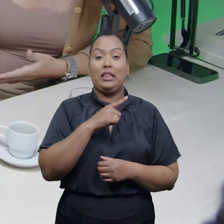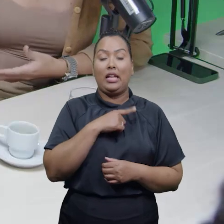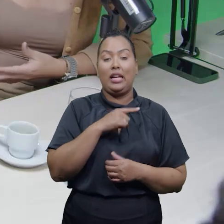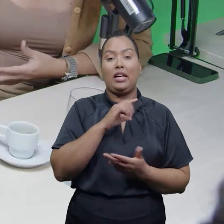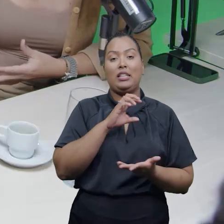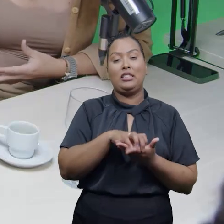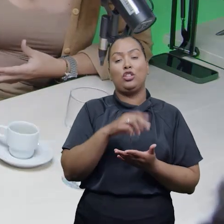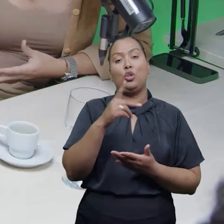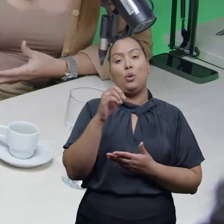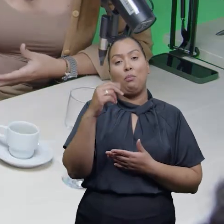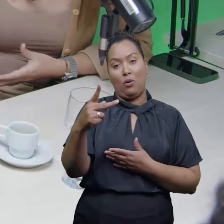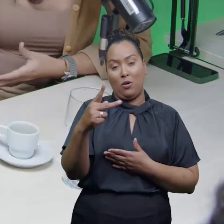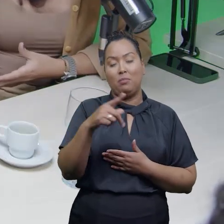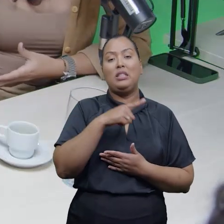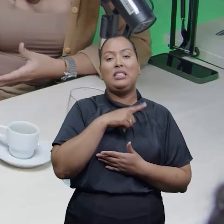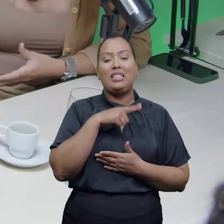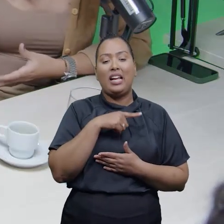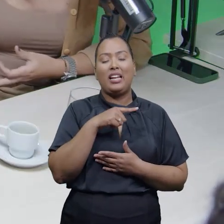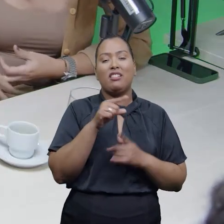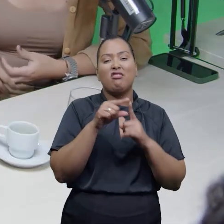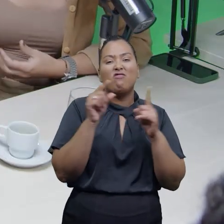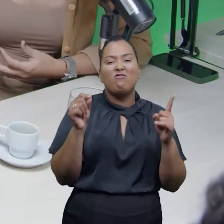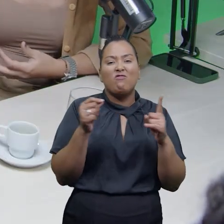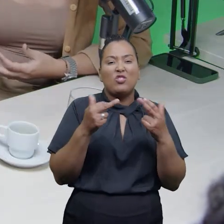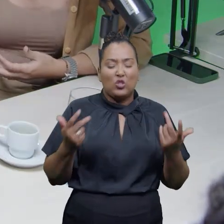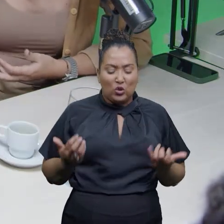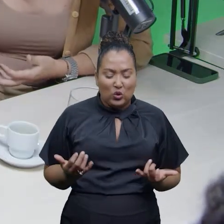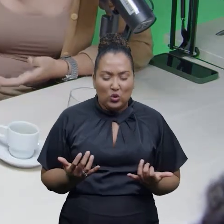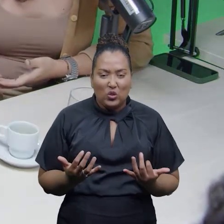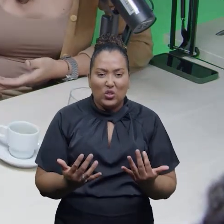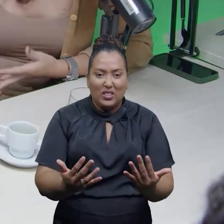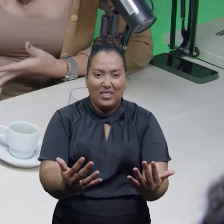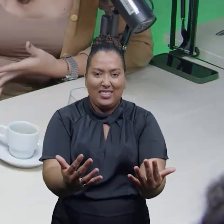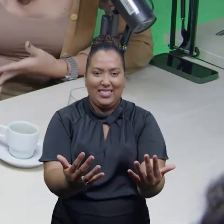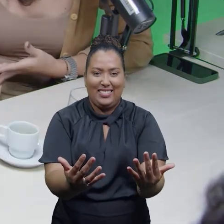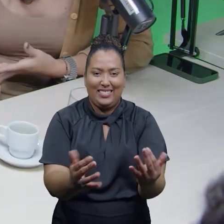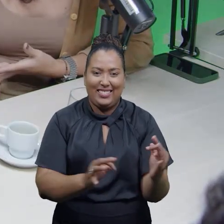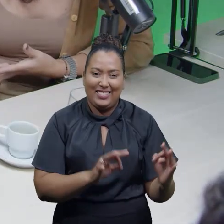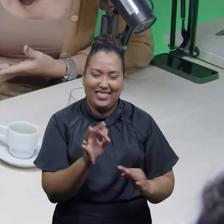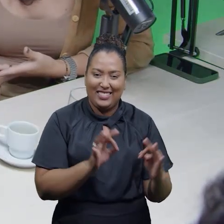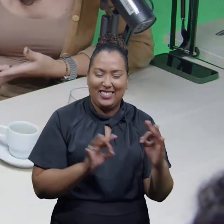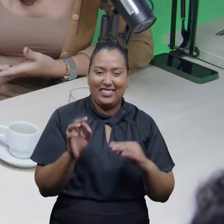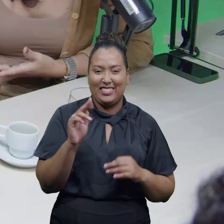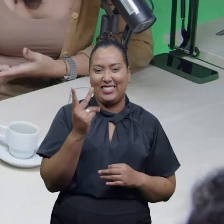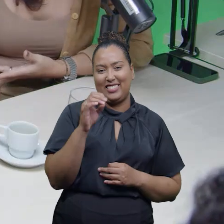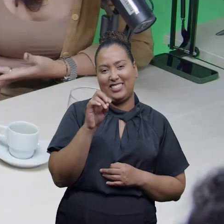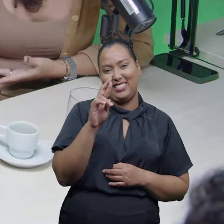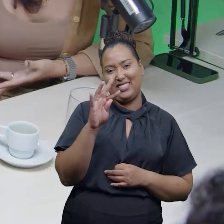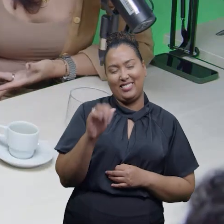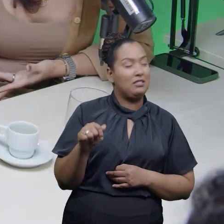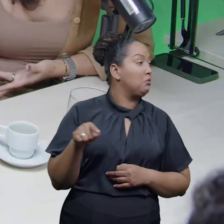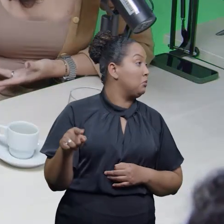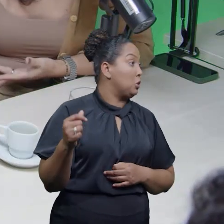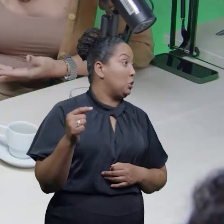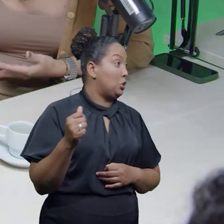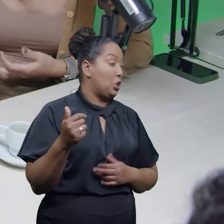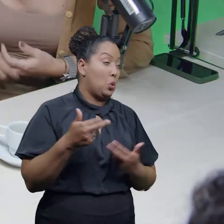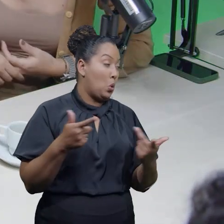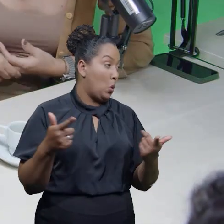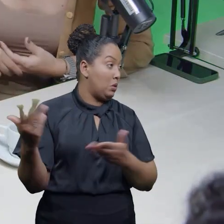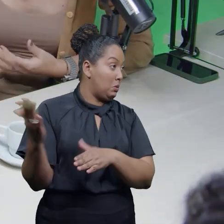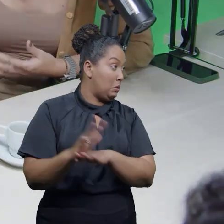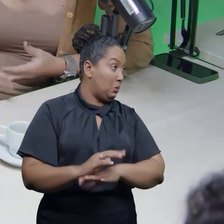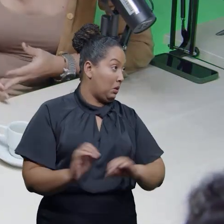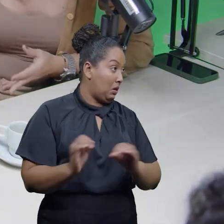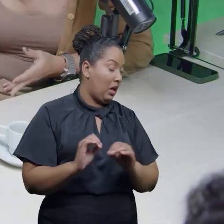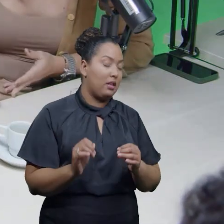horta, lá no Centro Pop que é cuidada pelos usuários, então às vezes é material para a horta que precisa e não estão mandando.